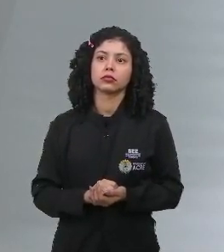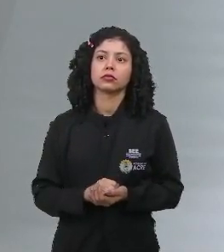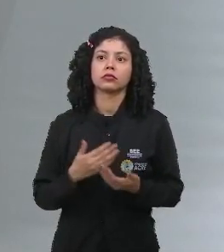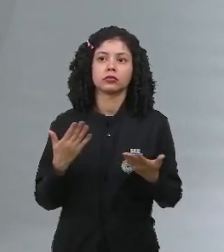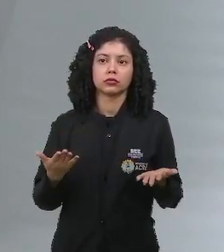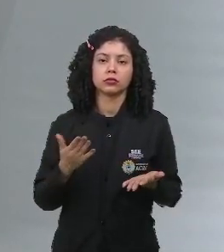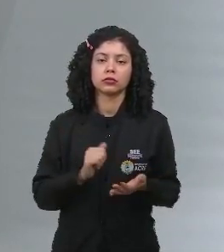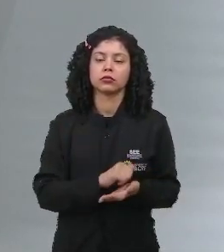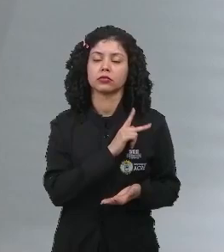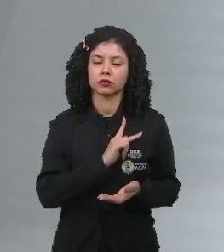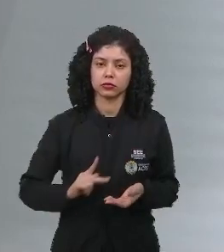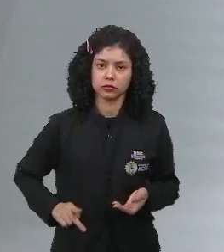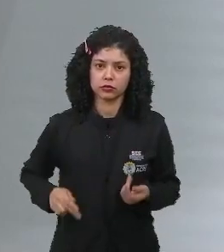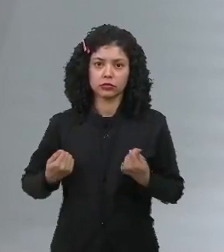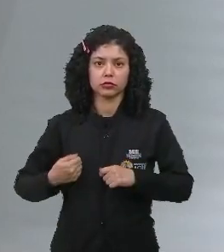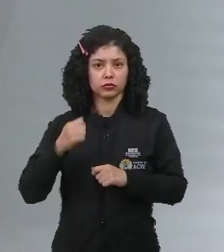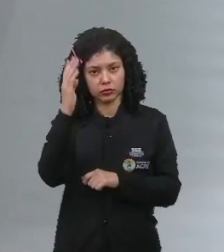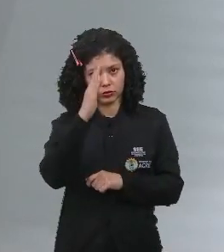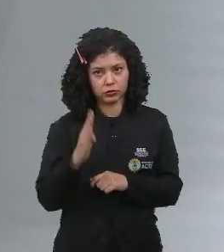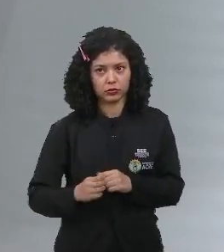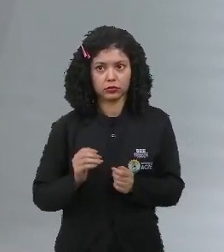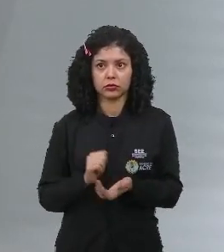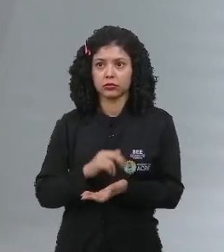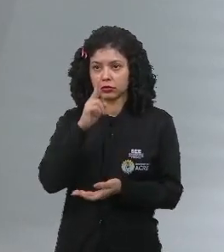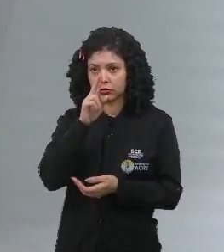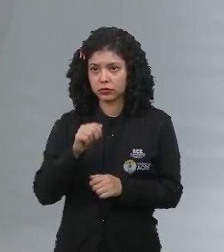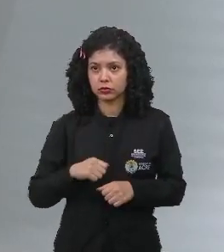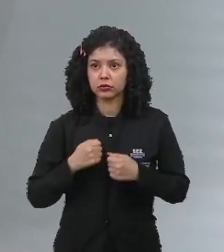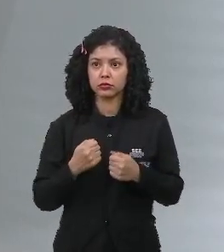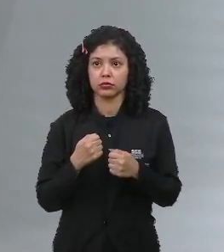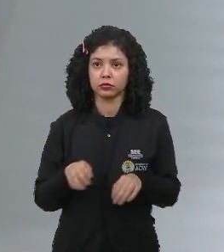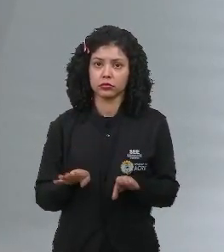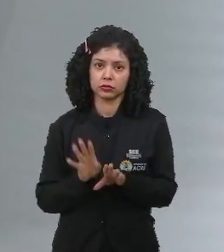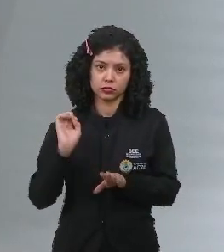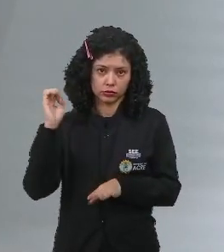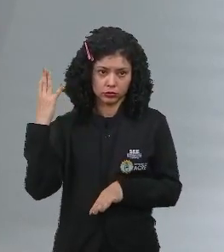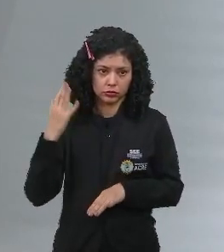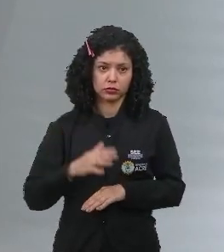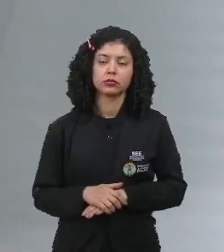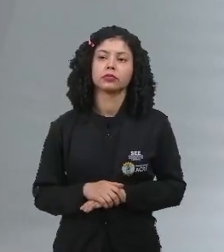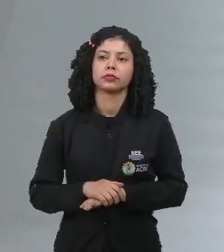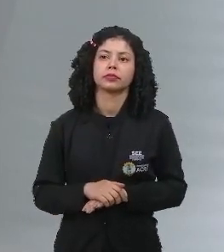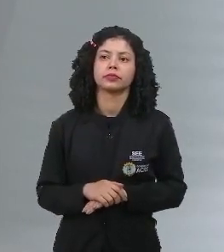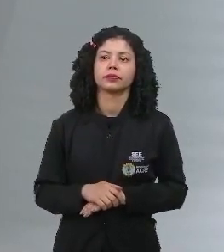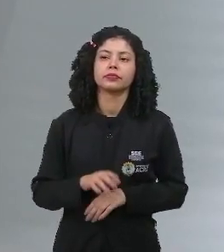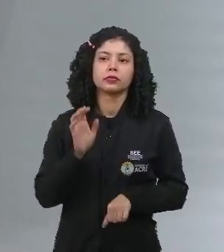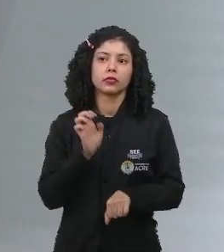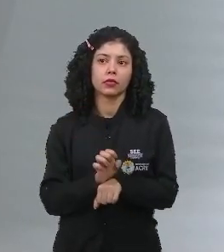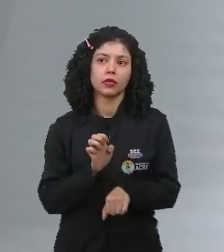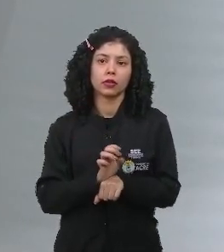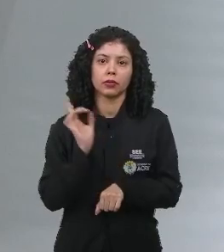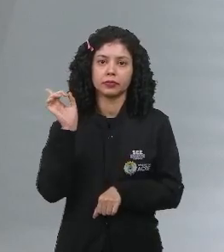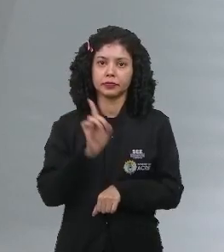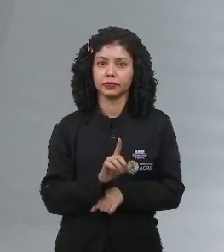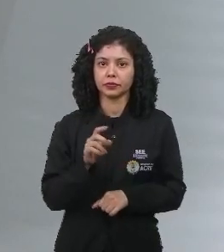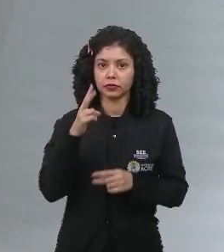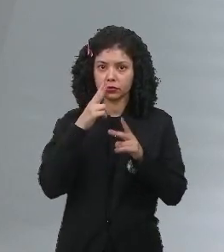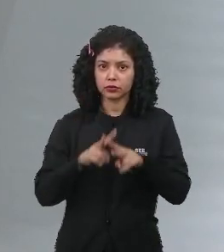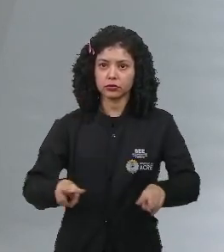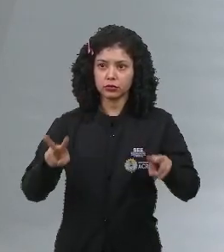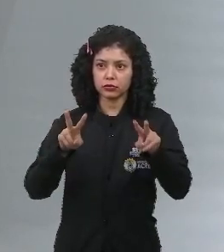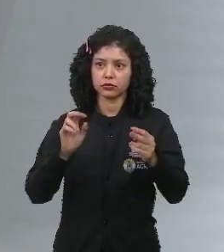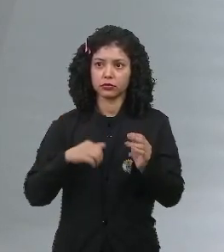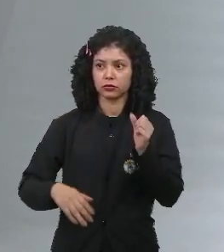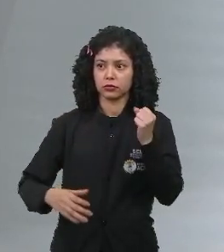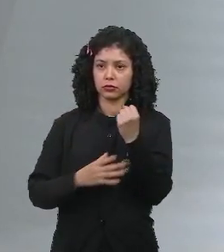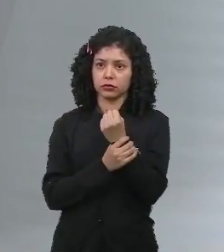república do tem que mobilizar as forças armadas para não deixar que isso aconteça então o estado de direito ele Visa garantir